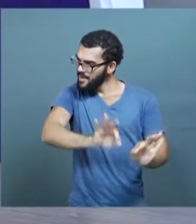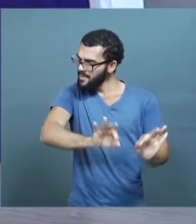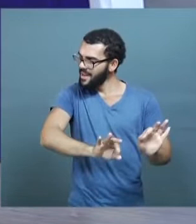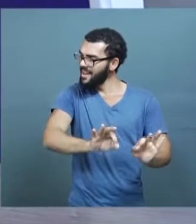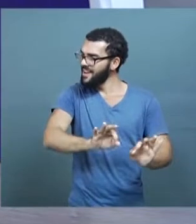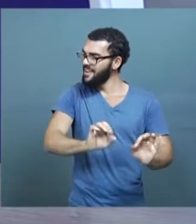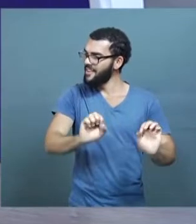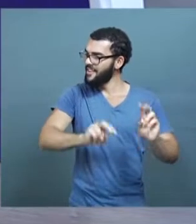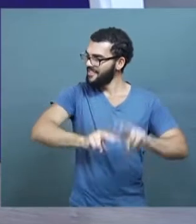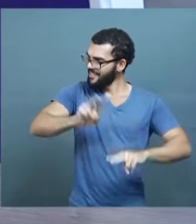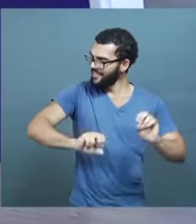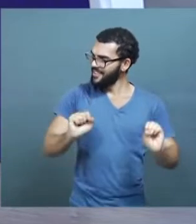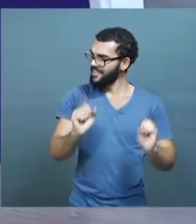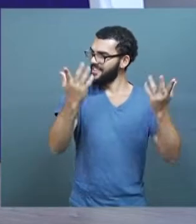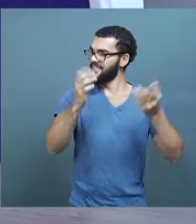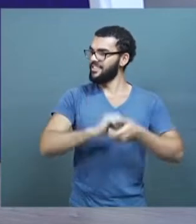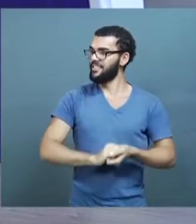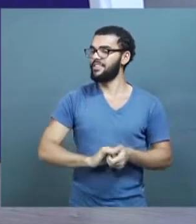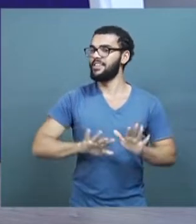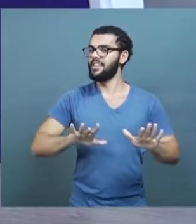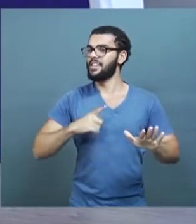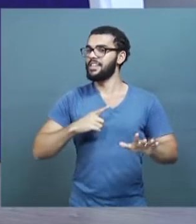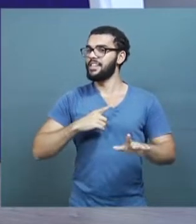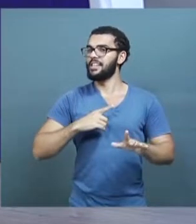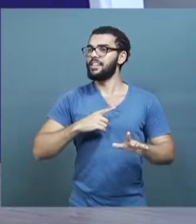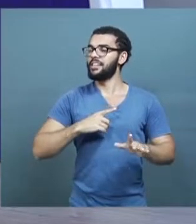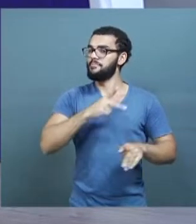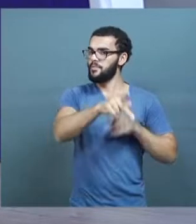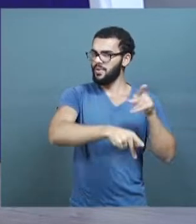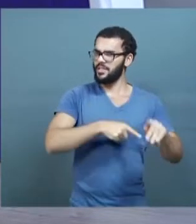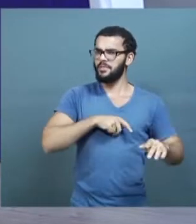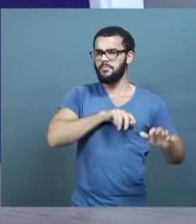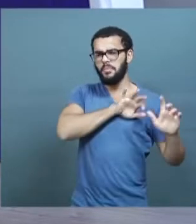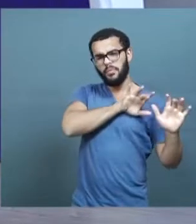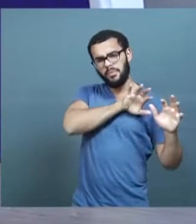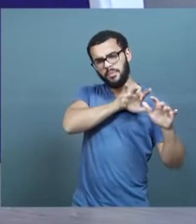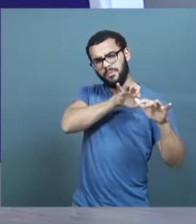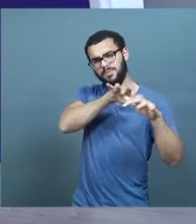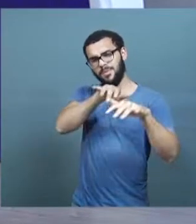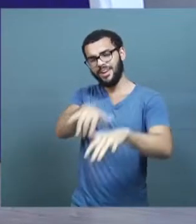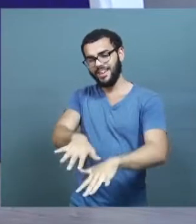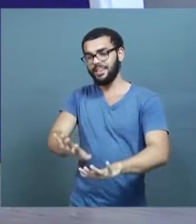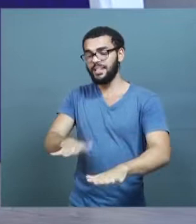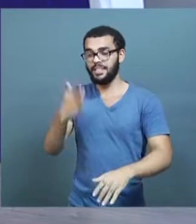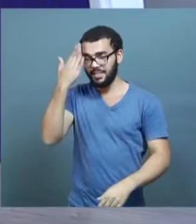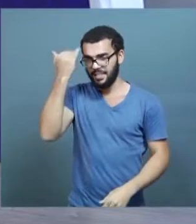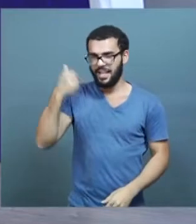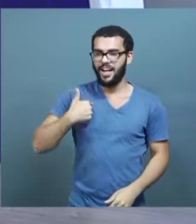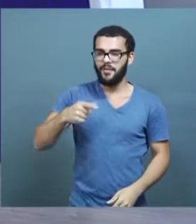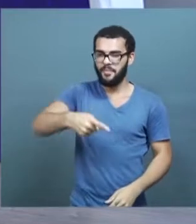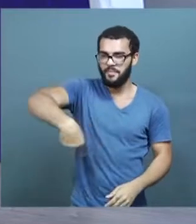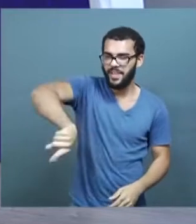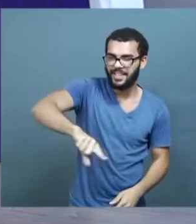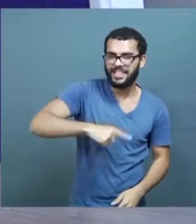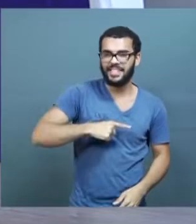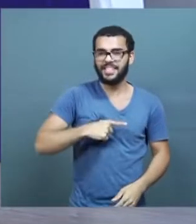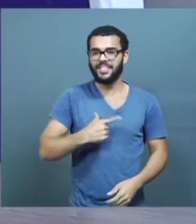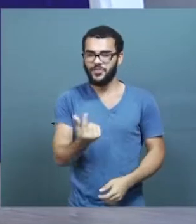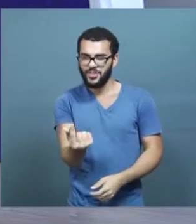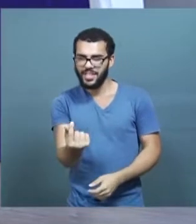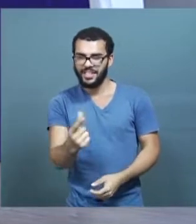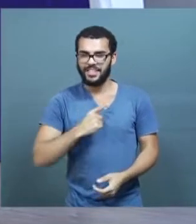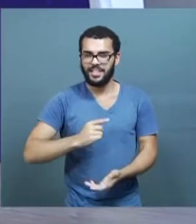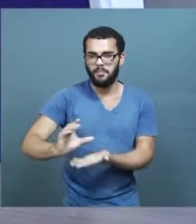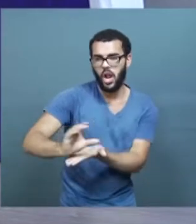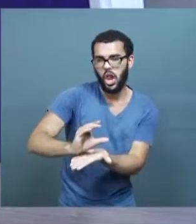A população sempre prestigia esses eventos, né? Sabendo que a destinação dos recursos serão feitas de forma